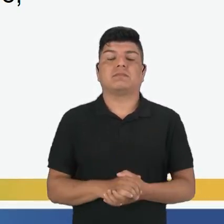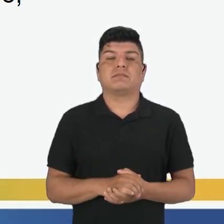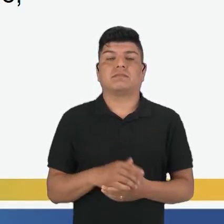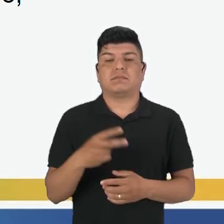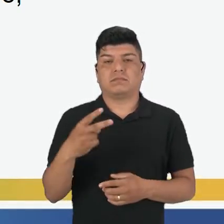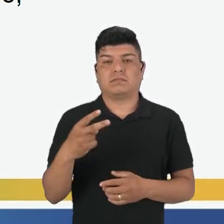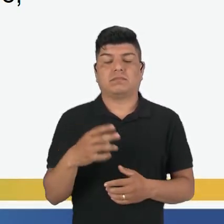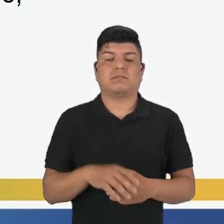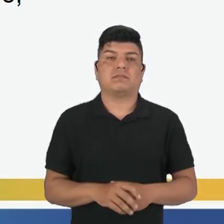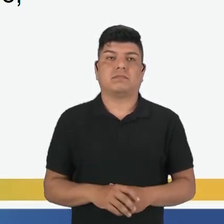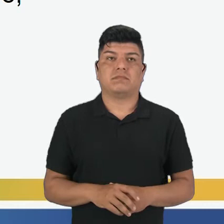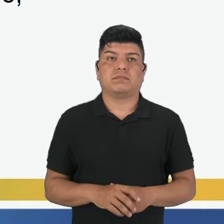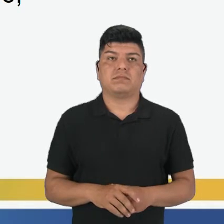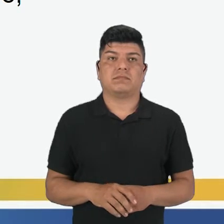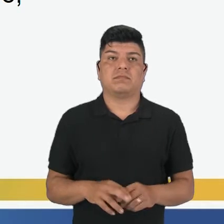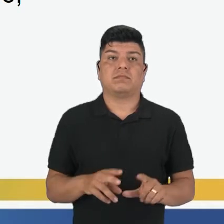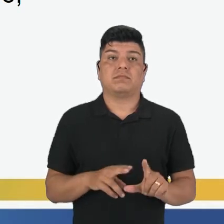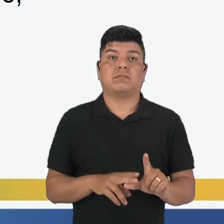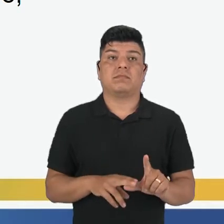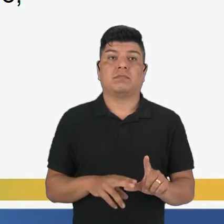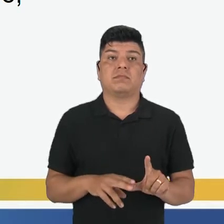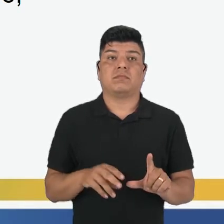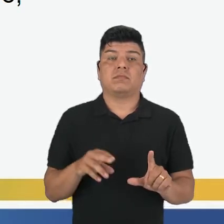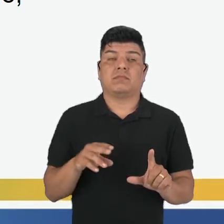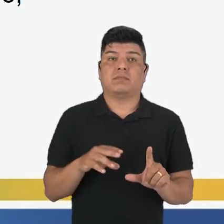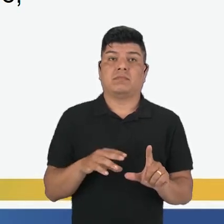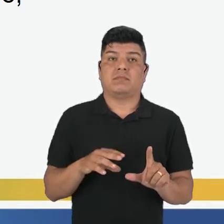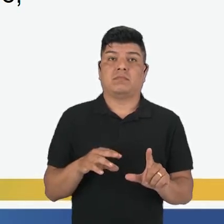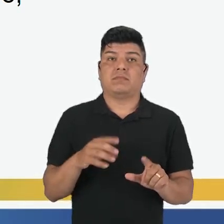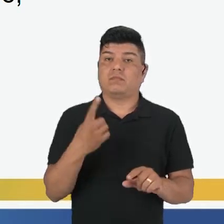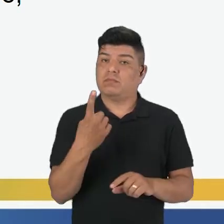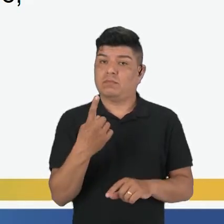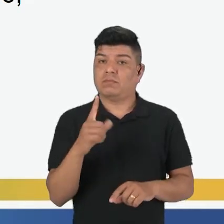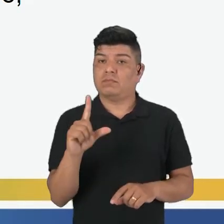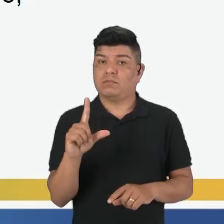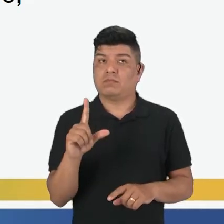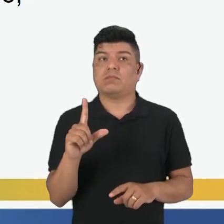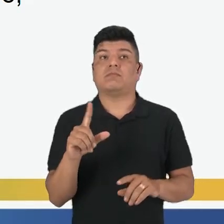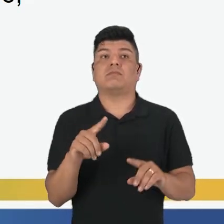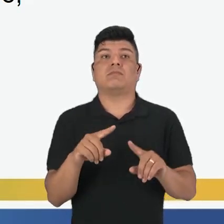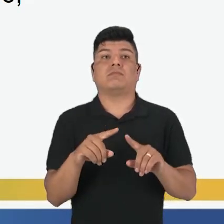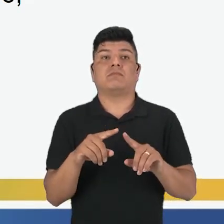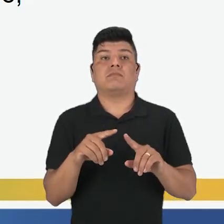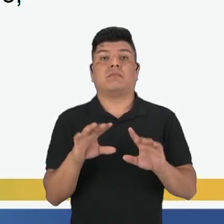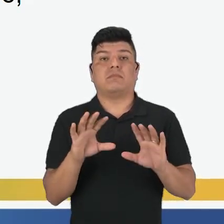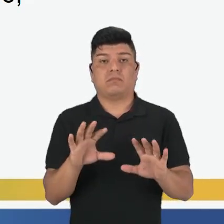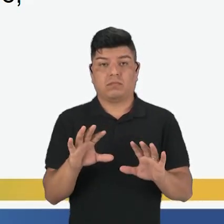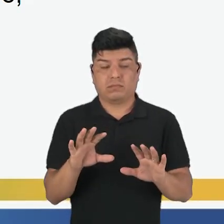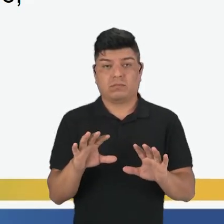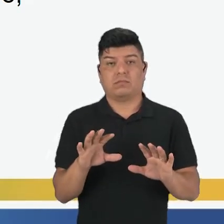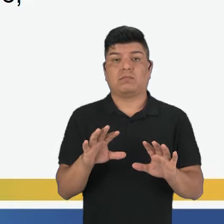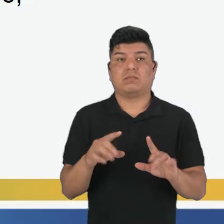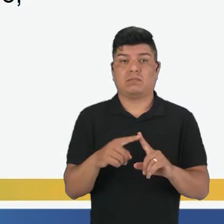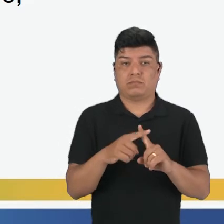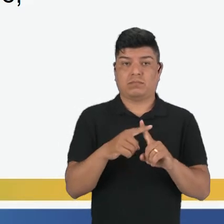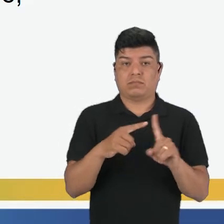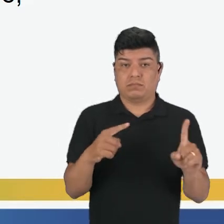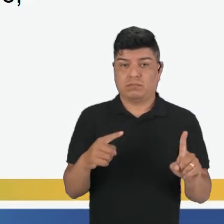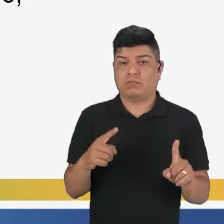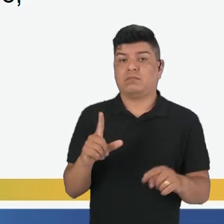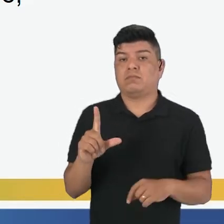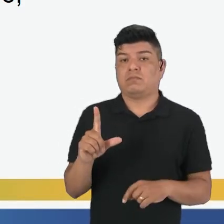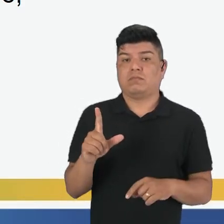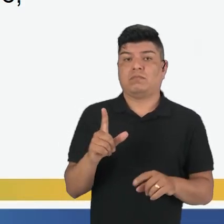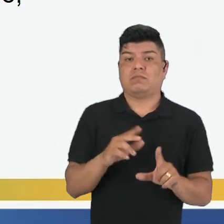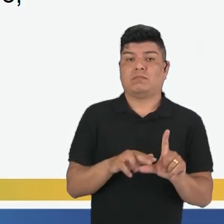né? Se a capacidade dela fosse 1 litro, então eu teria aí meio litro, que seria a